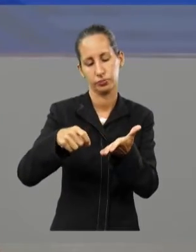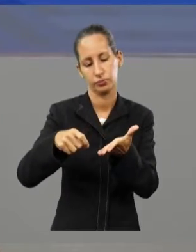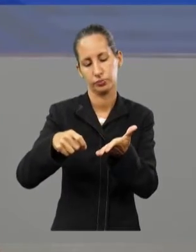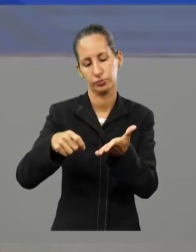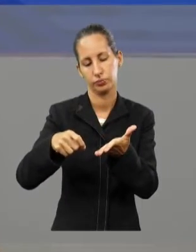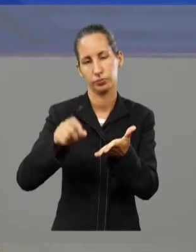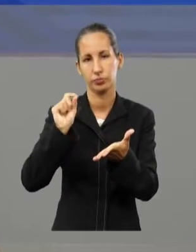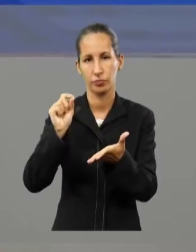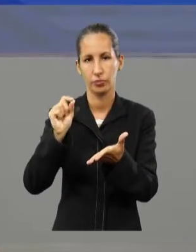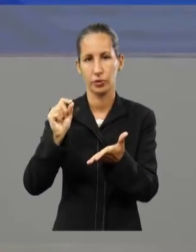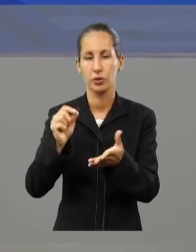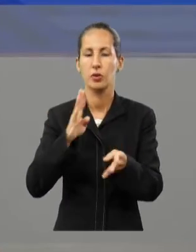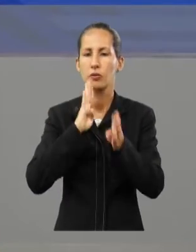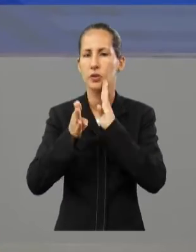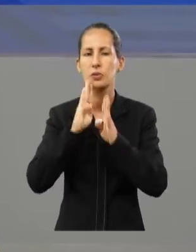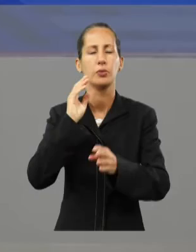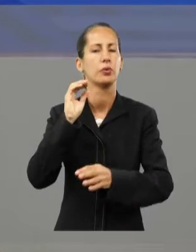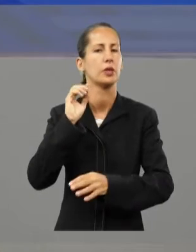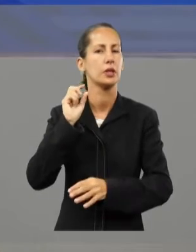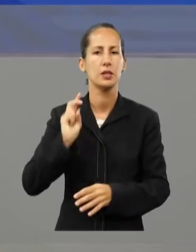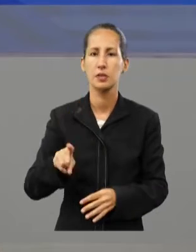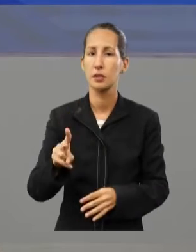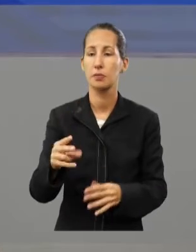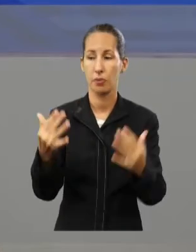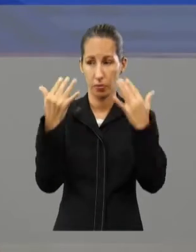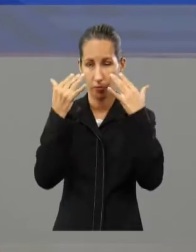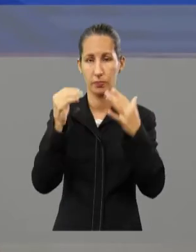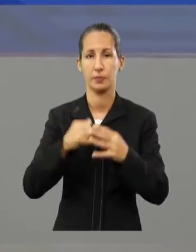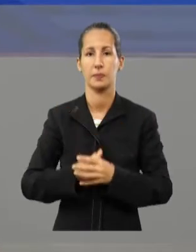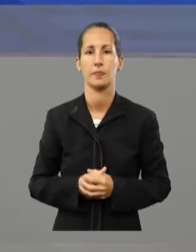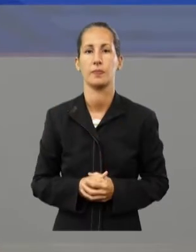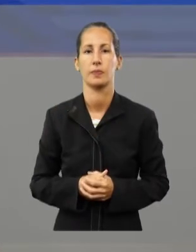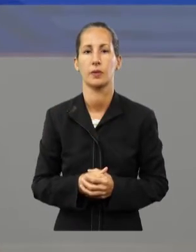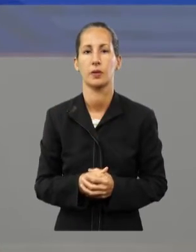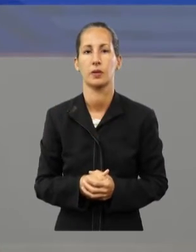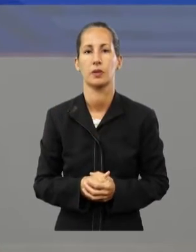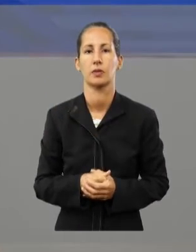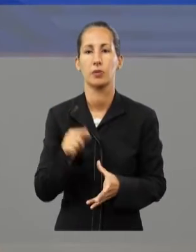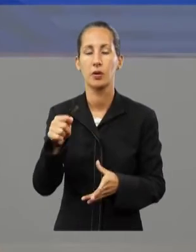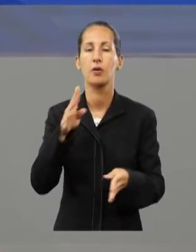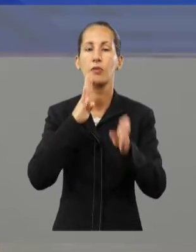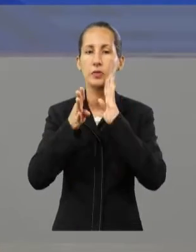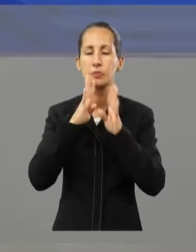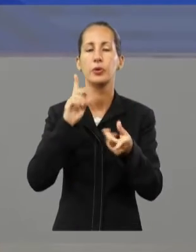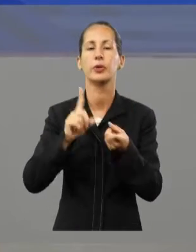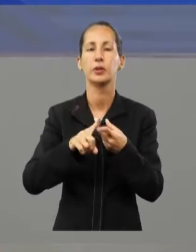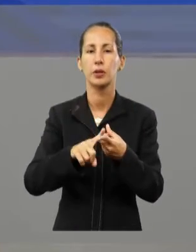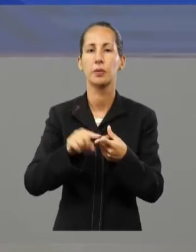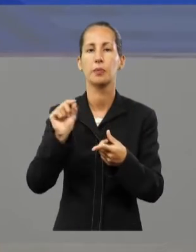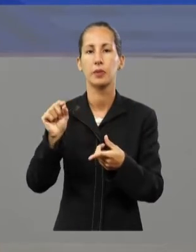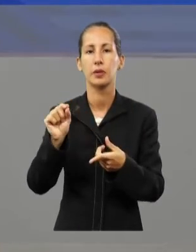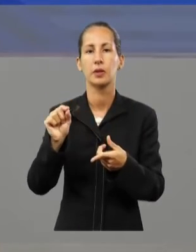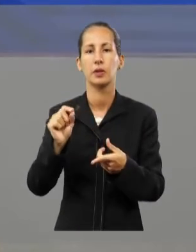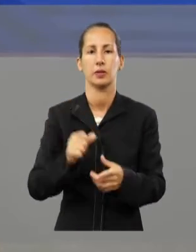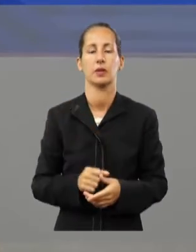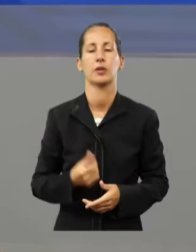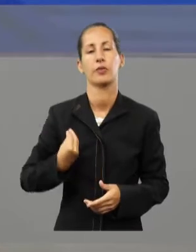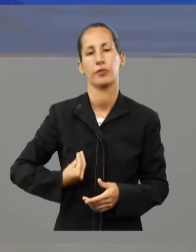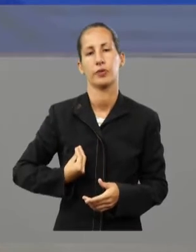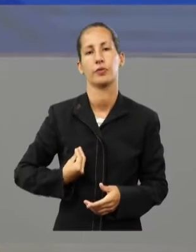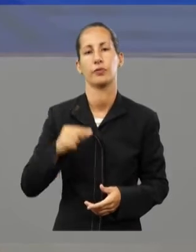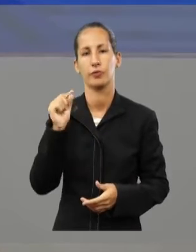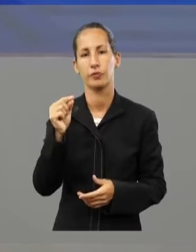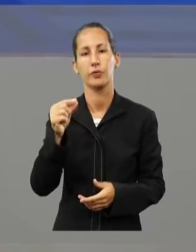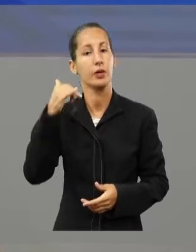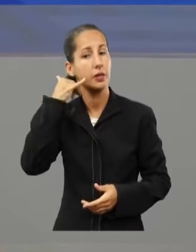E eu estou hoje no Facebook todo dia. Atenção, olhe. De vez em quando no Facebook. De quase meia hora ao vivo. Digo,